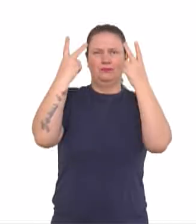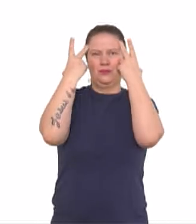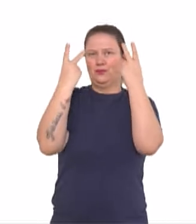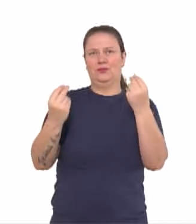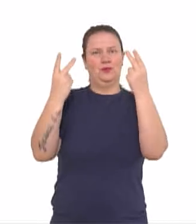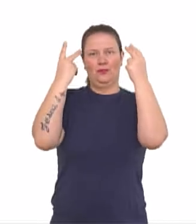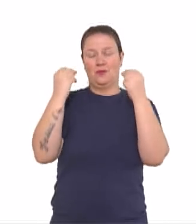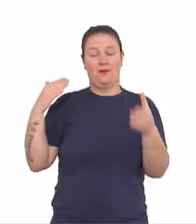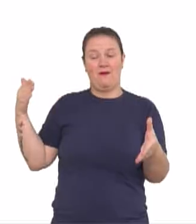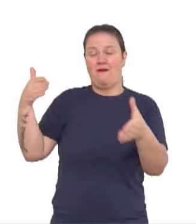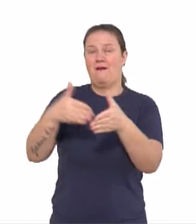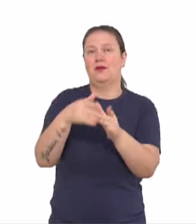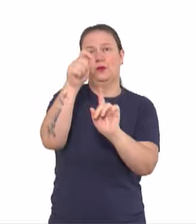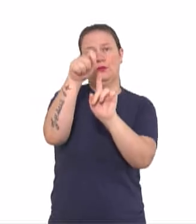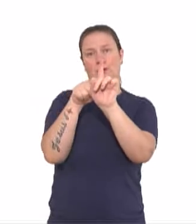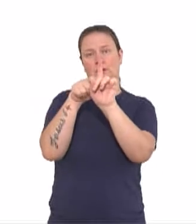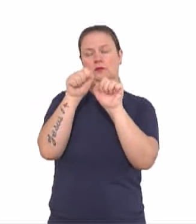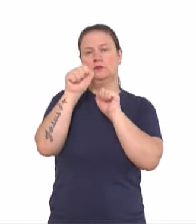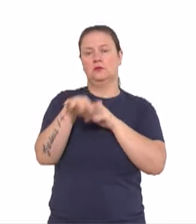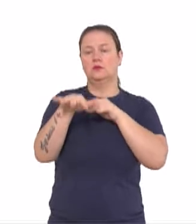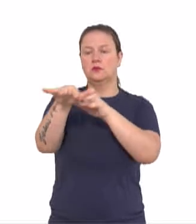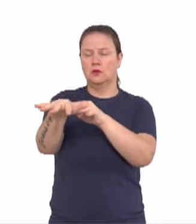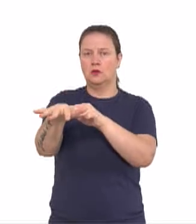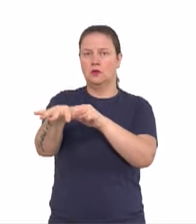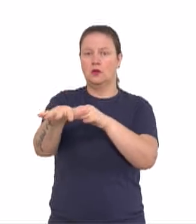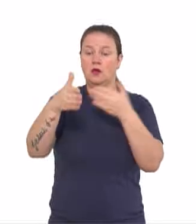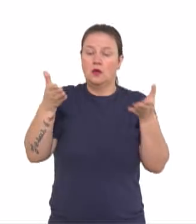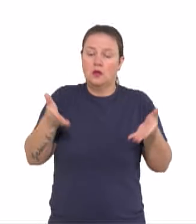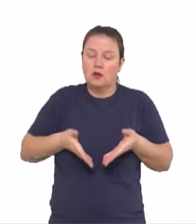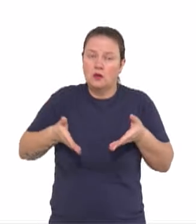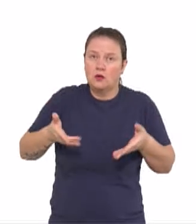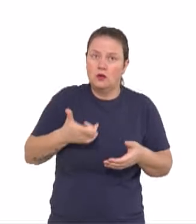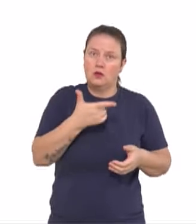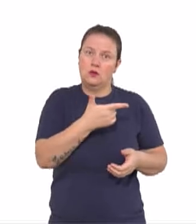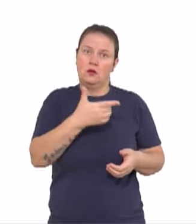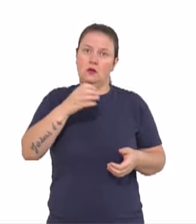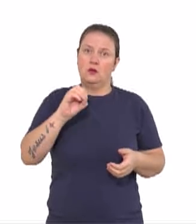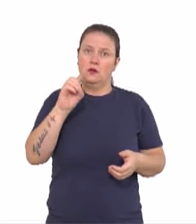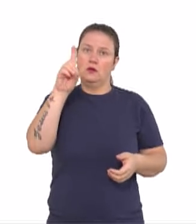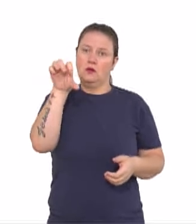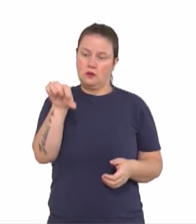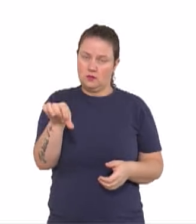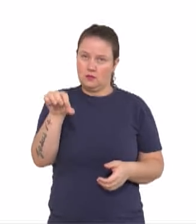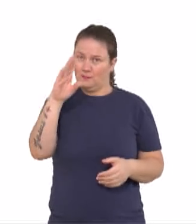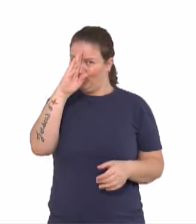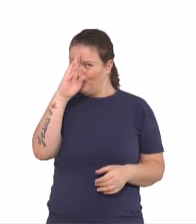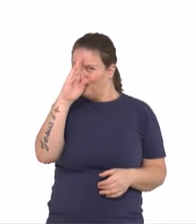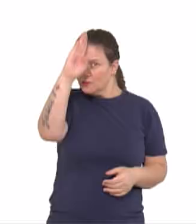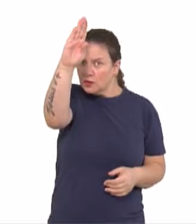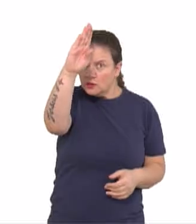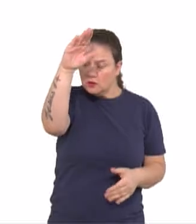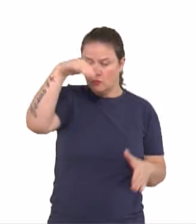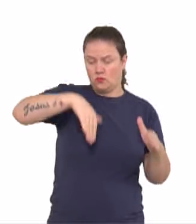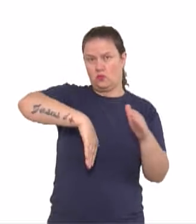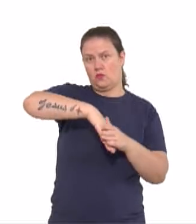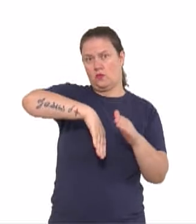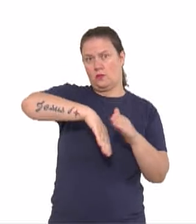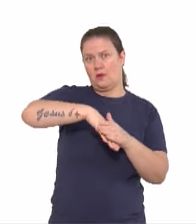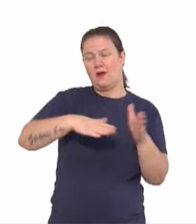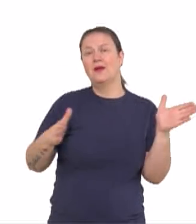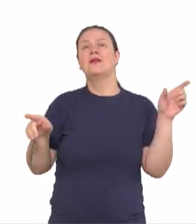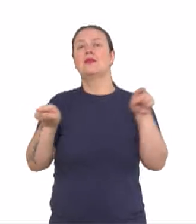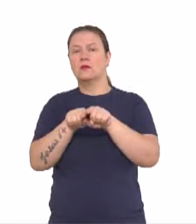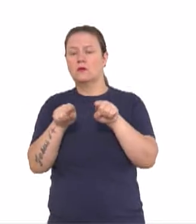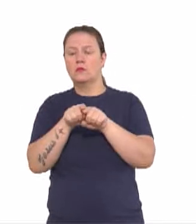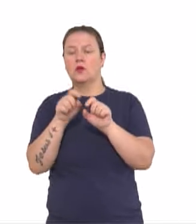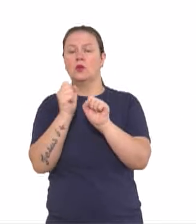a temporada 2019-2020, principalmente para o futebol, não poderá voltar a